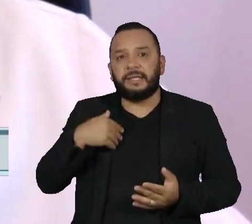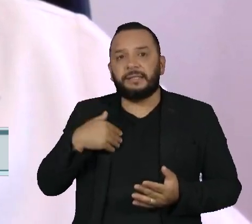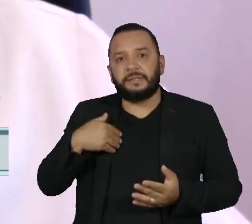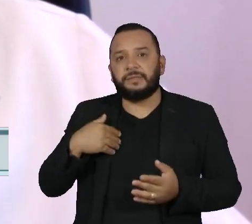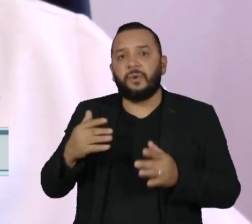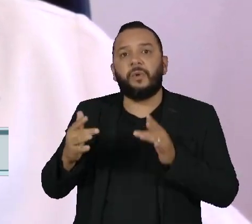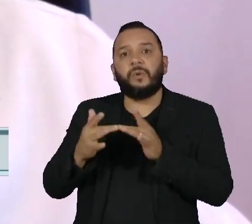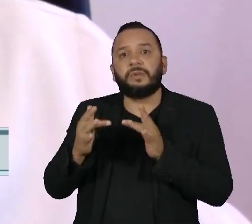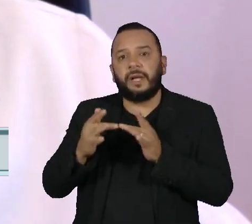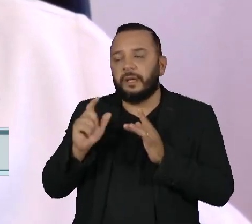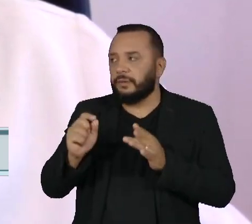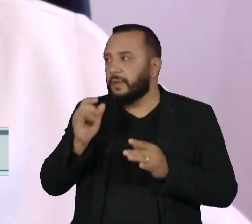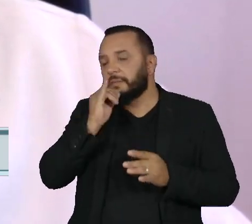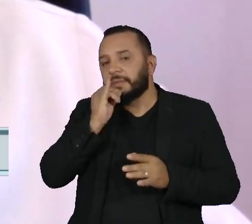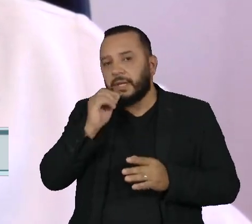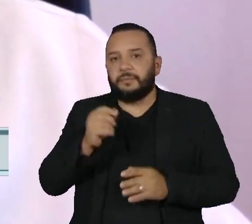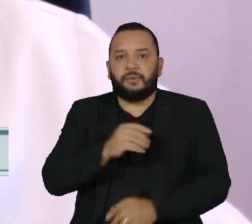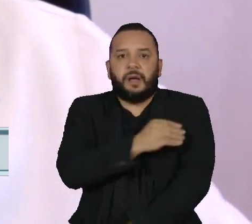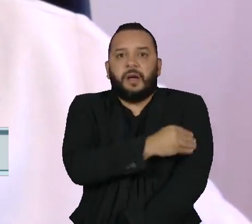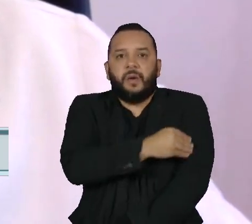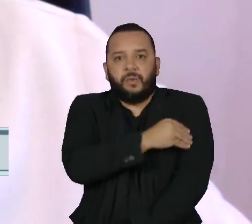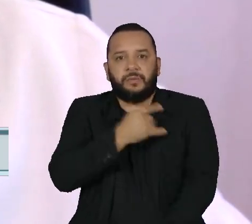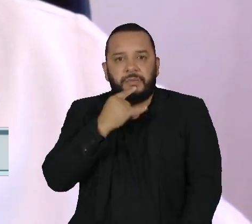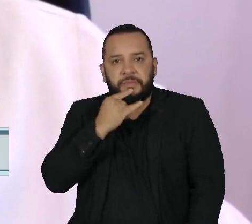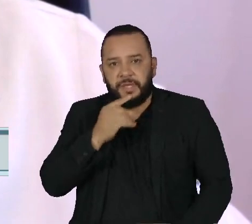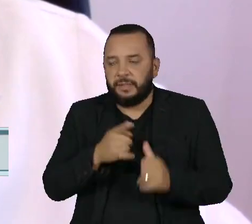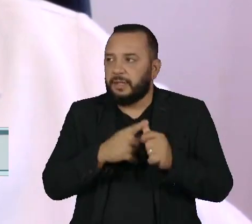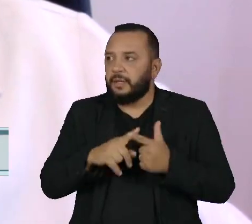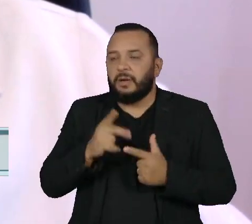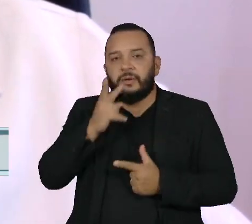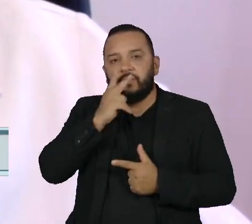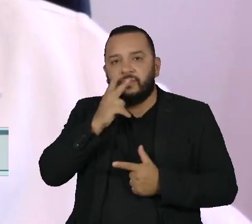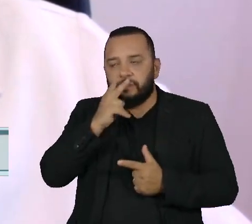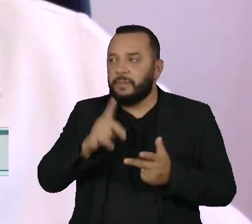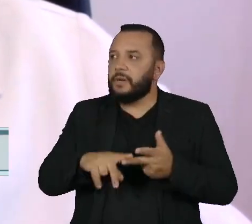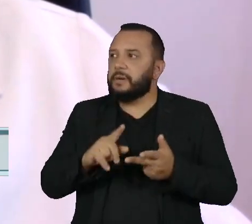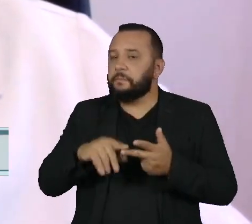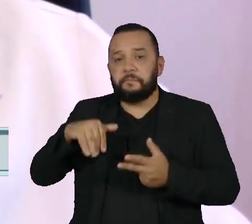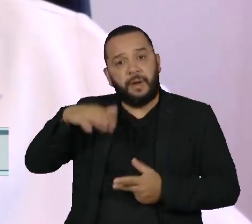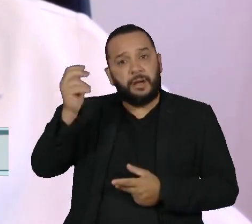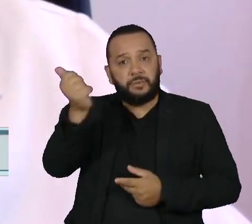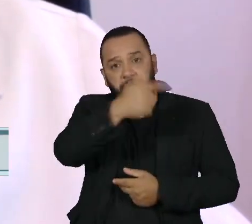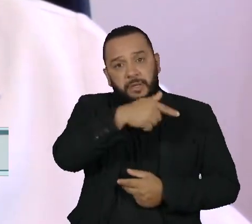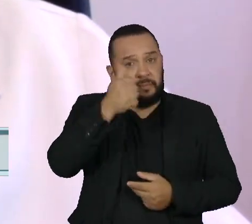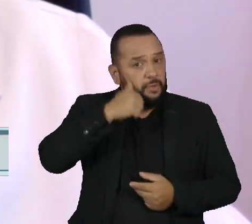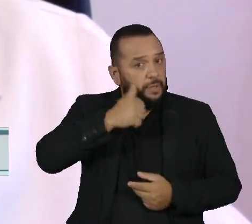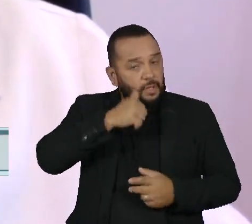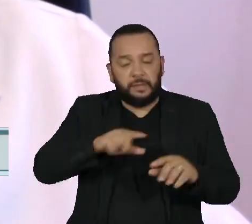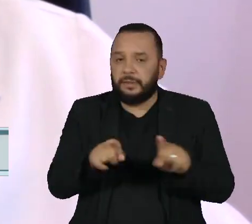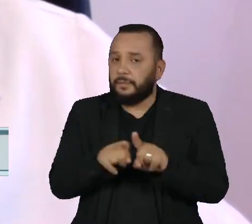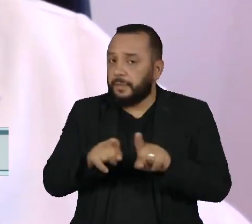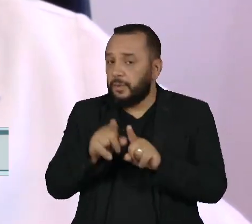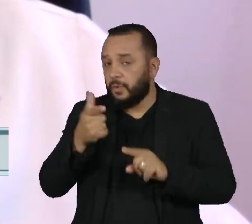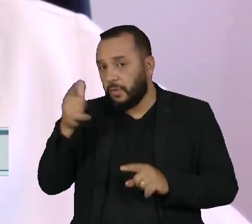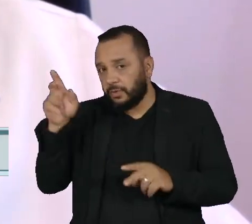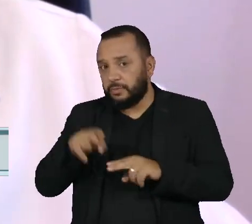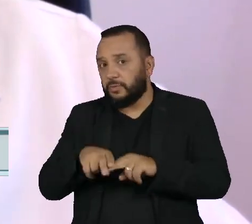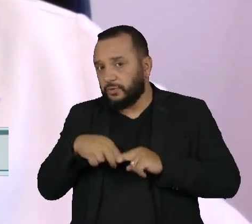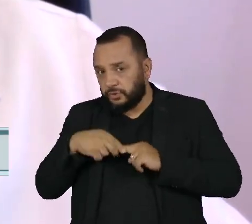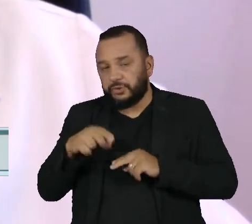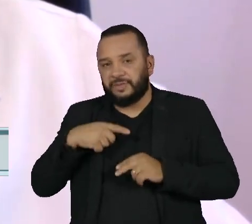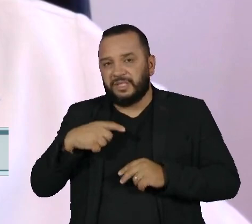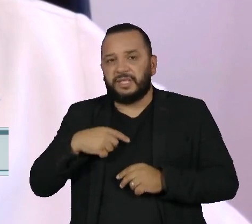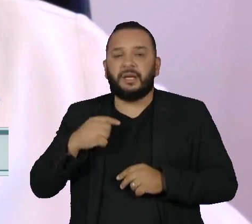maior consumo de bebida alcoólica, o maior consumo de tabagismo, e também tem outros fatores relacionados, como má